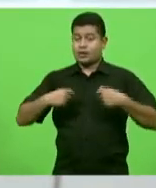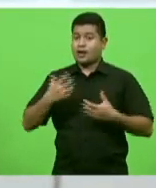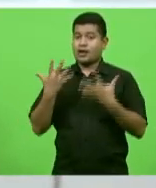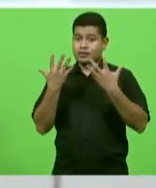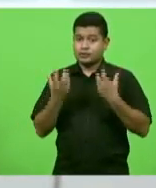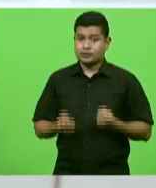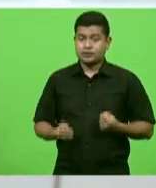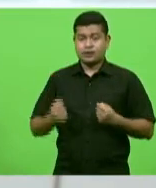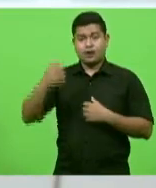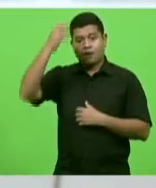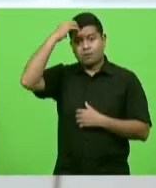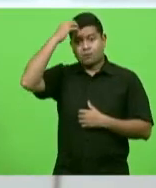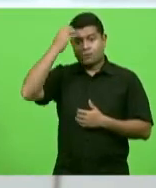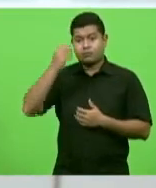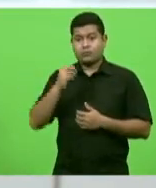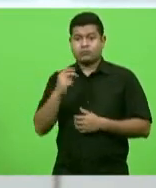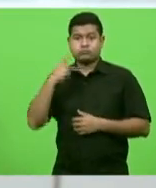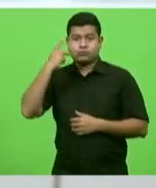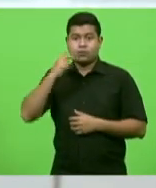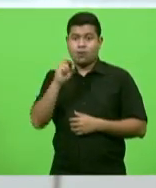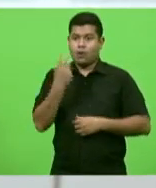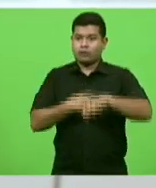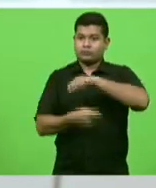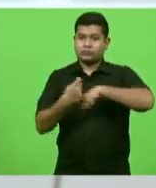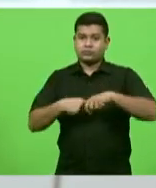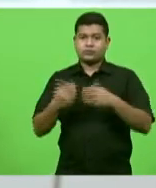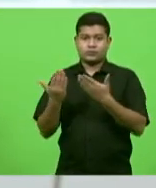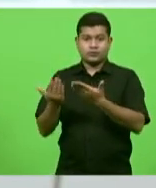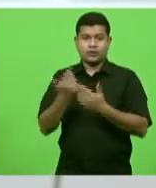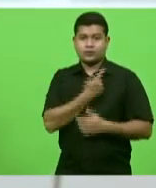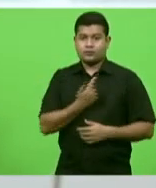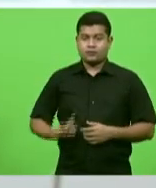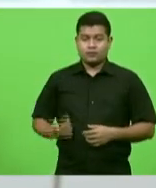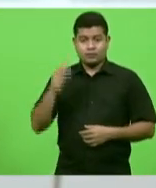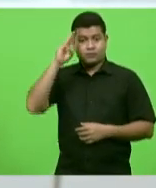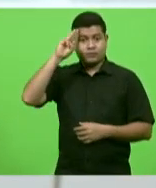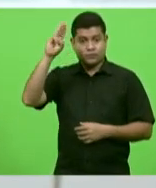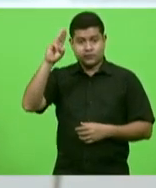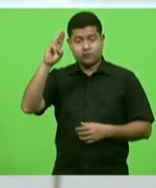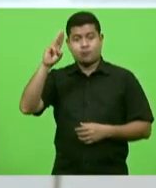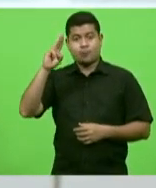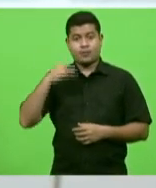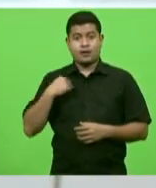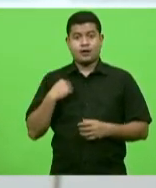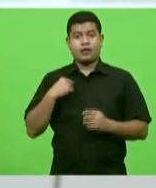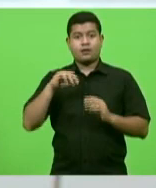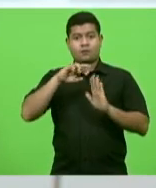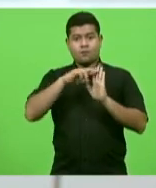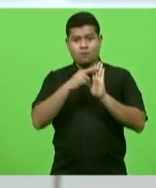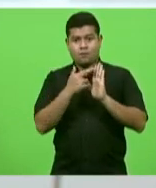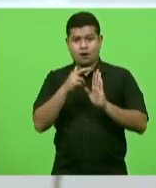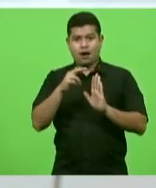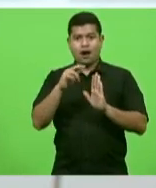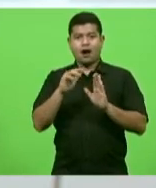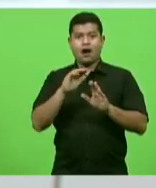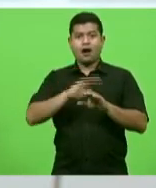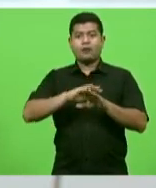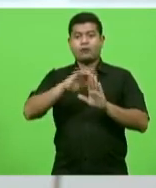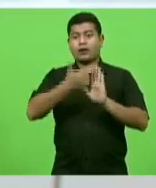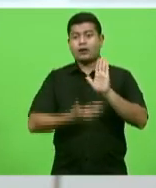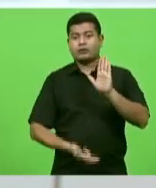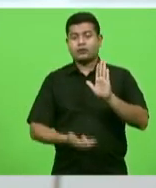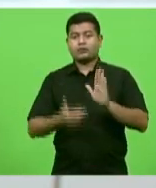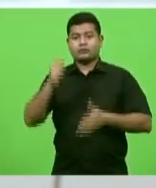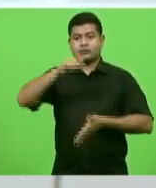político-administrativa do Senhor Governador O relatório está assinado pelos hora jogadores